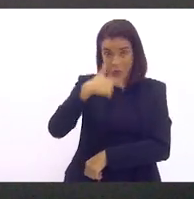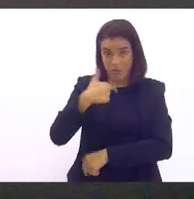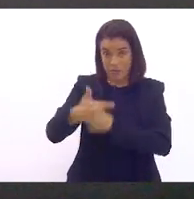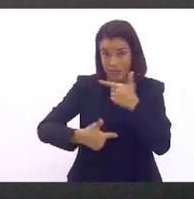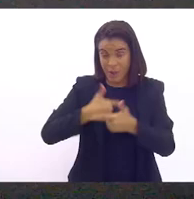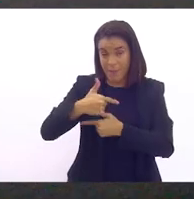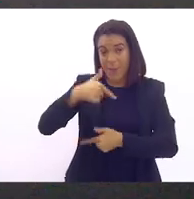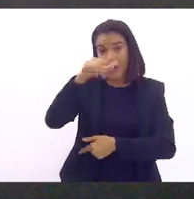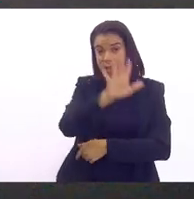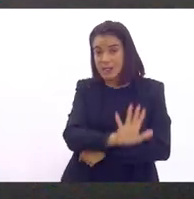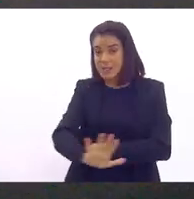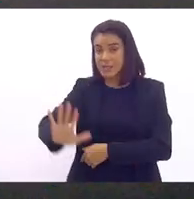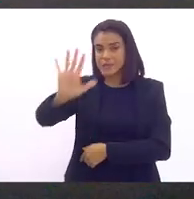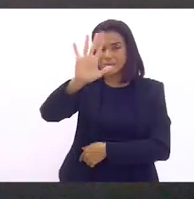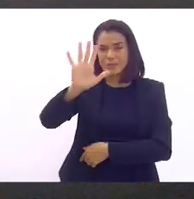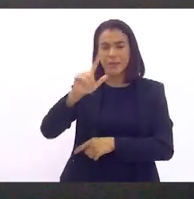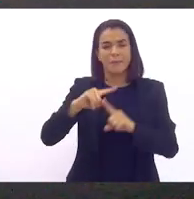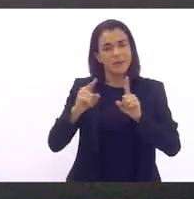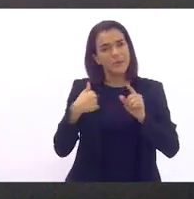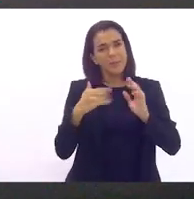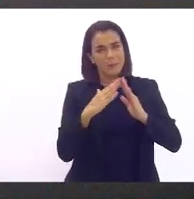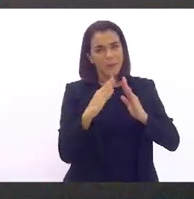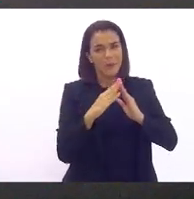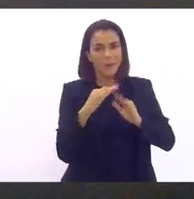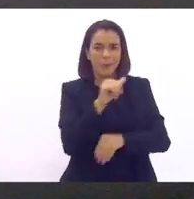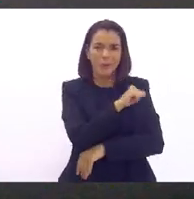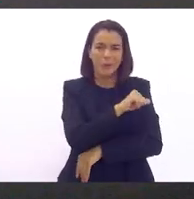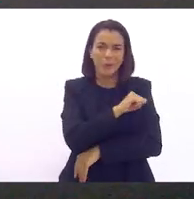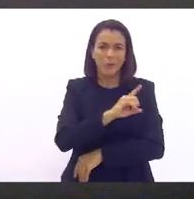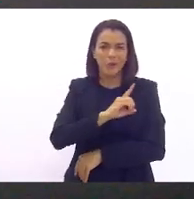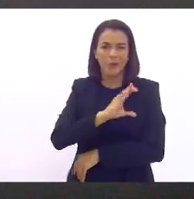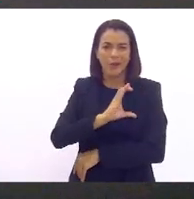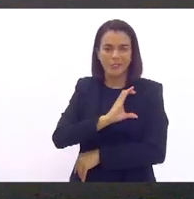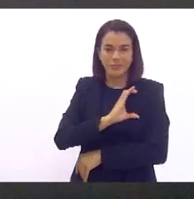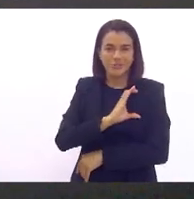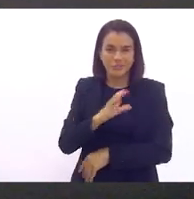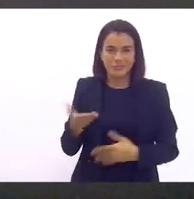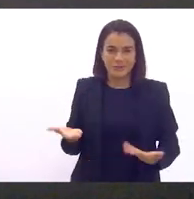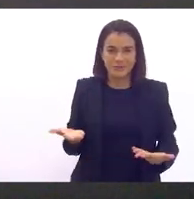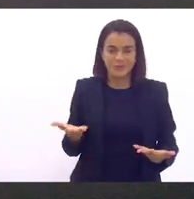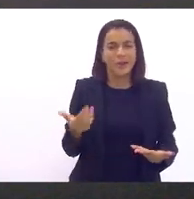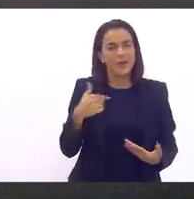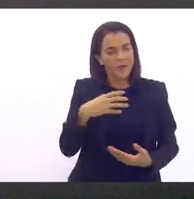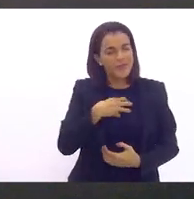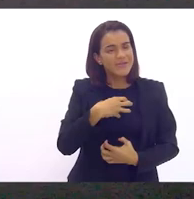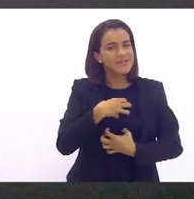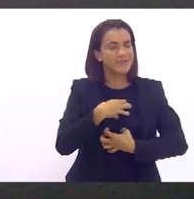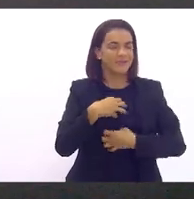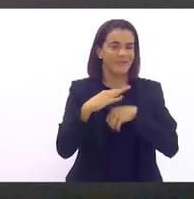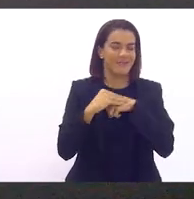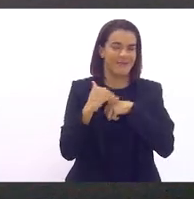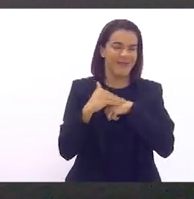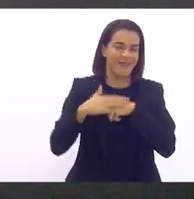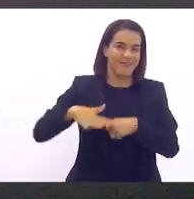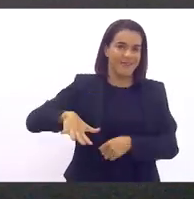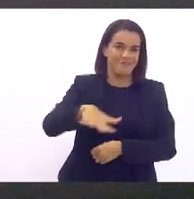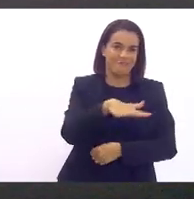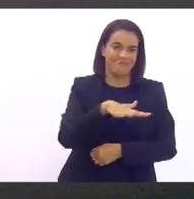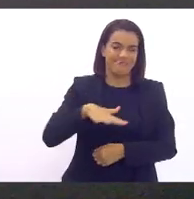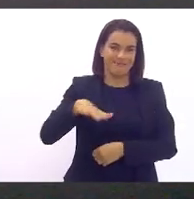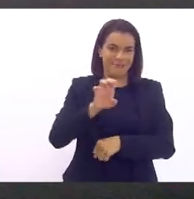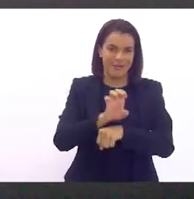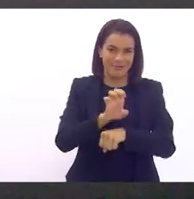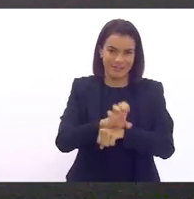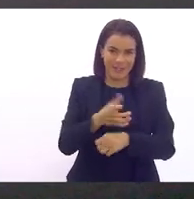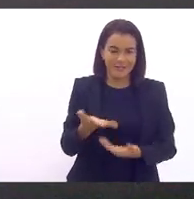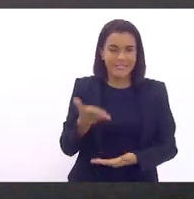são nacionais do finp Mas eu moro no Rio de Janeiro moro no de Caxias a gente eh tem carinho por essa essa região pel esse estado e